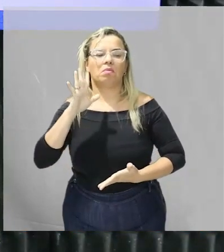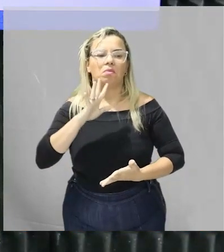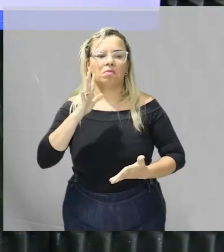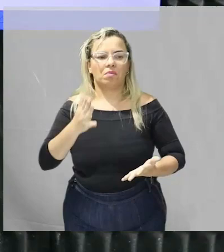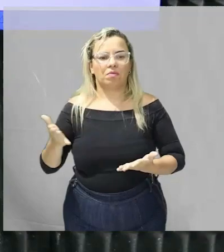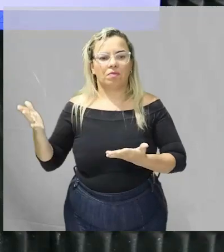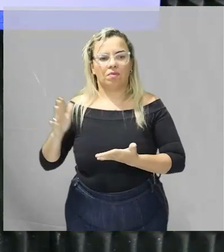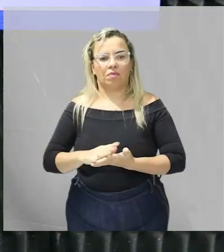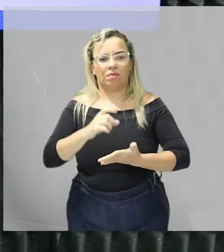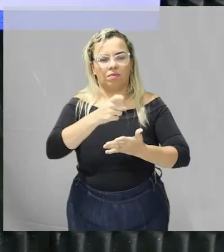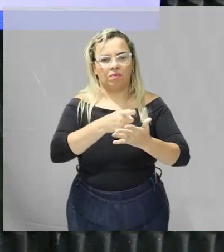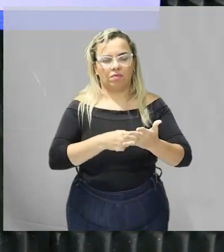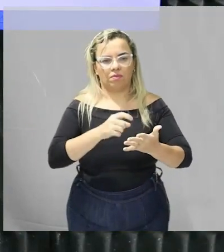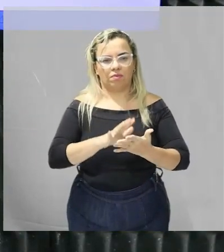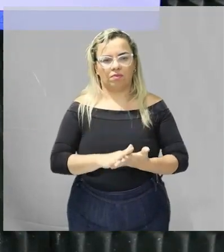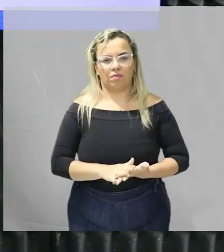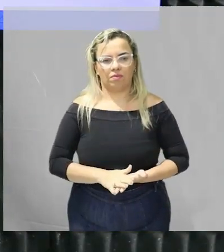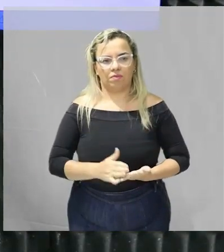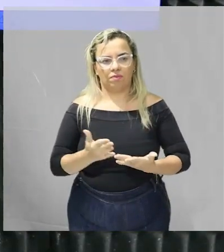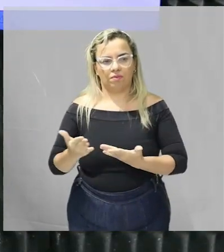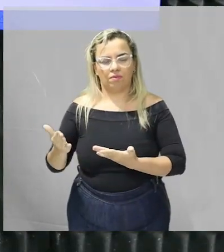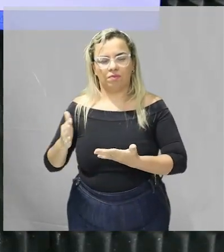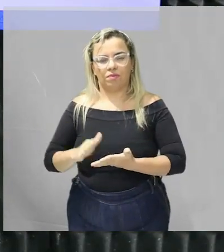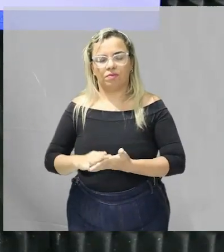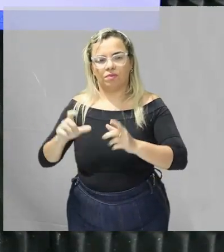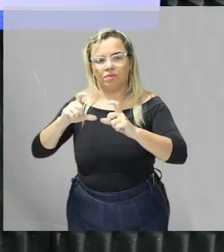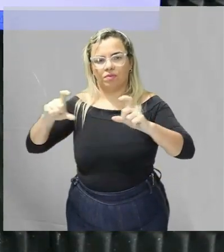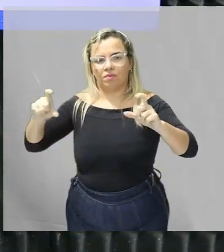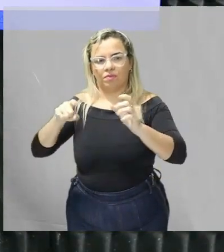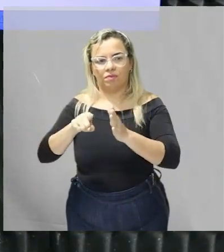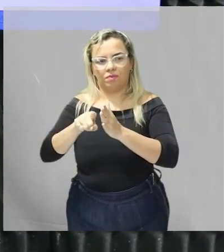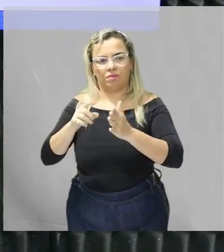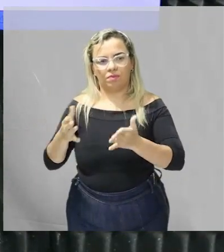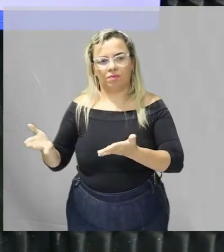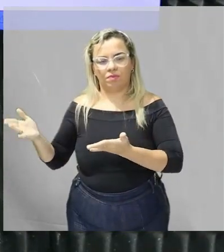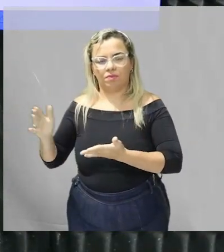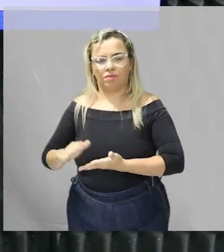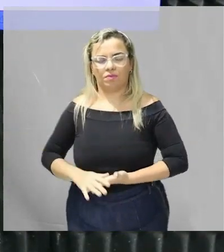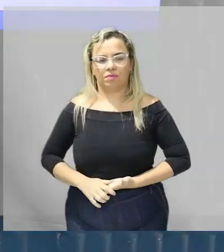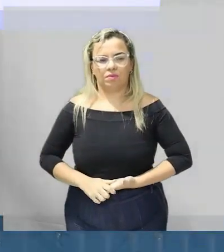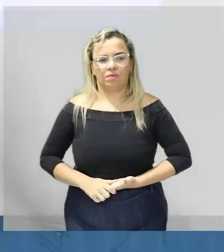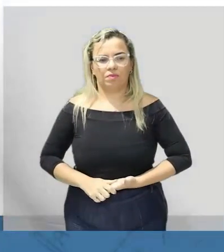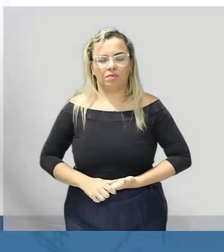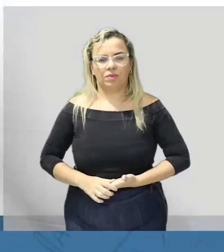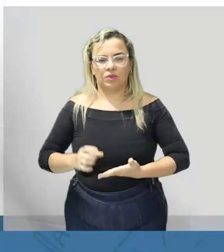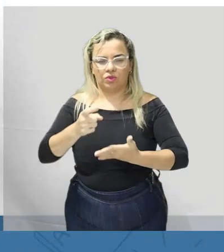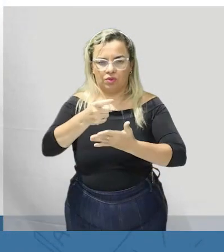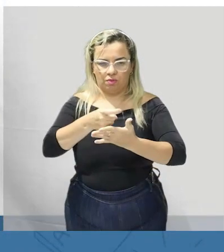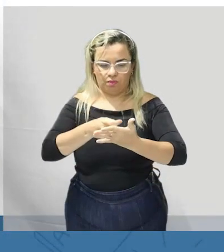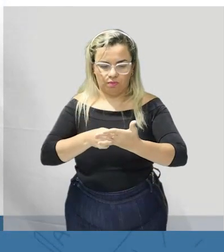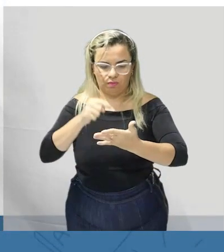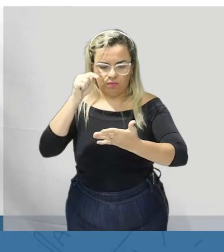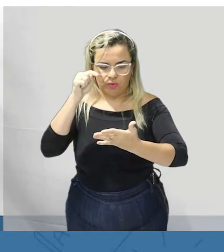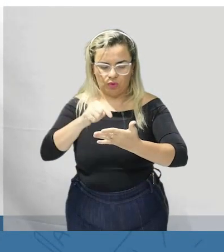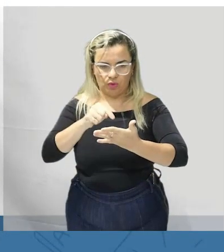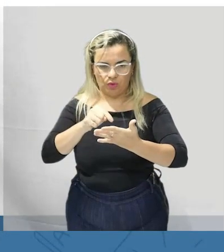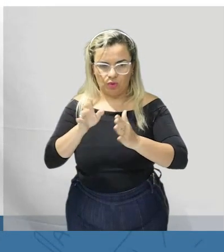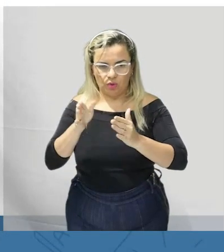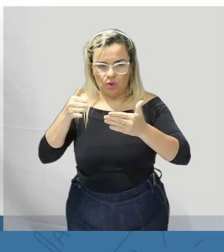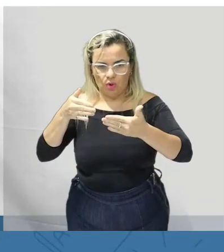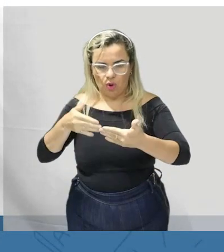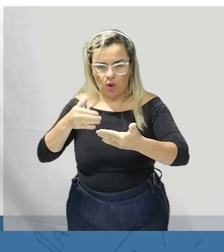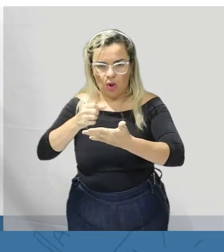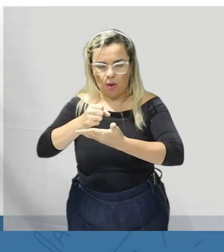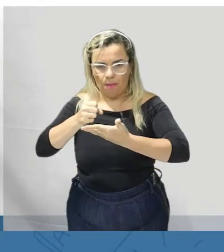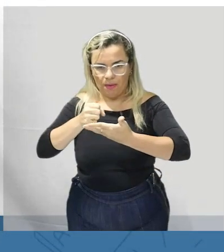Texto motivador. Bora lá. Olha o que ele te fala no comando. Ele diz o seguinte, tomando o texto como parâmetro, como base,